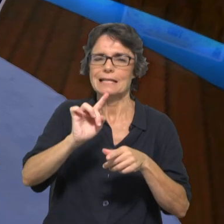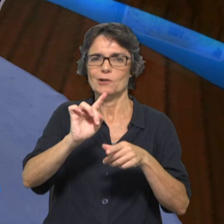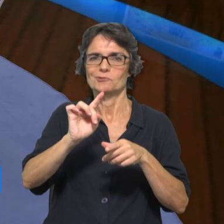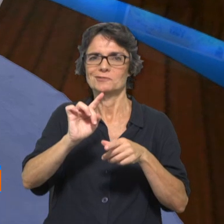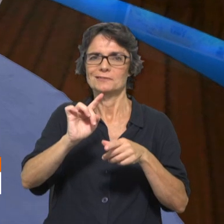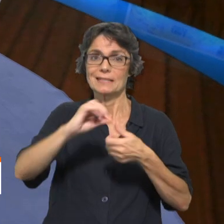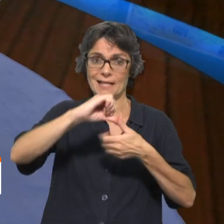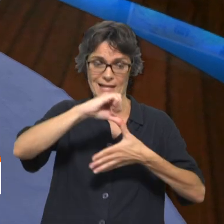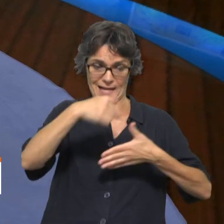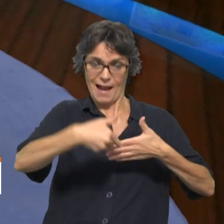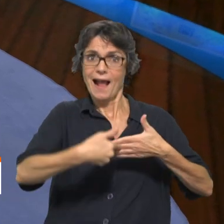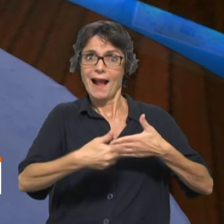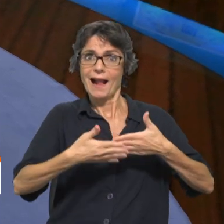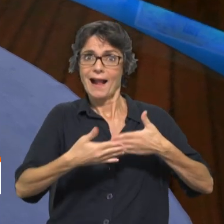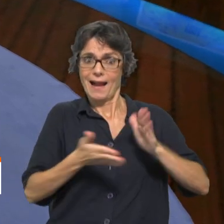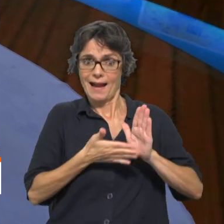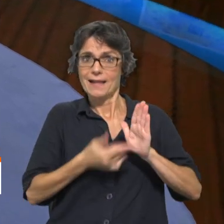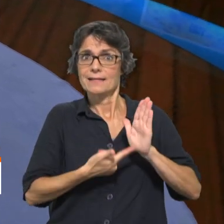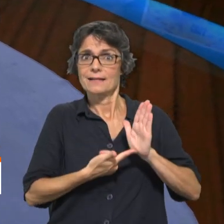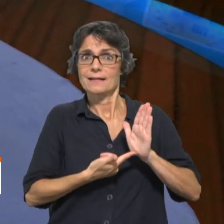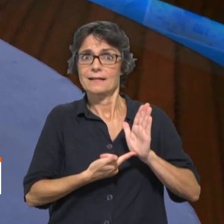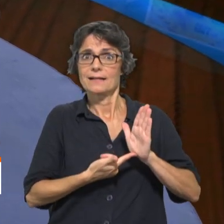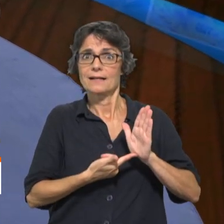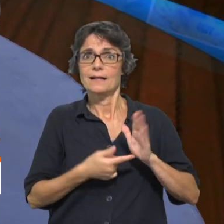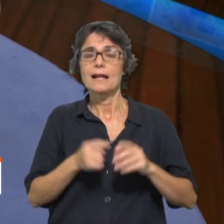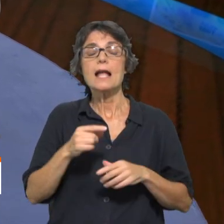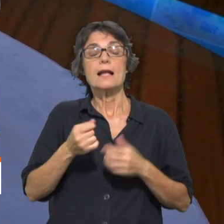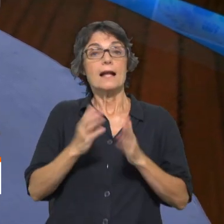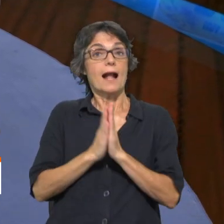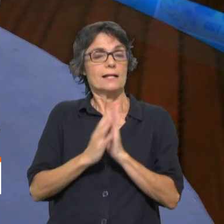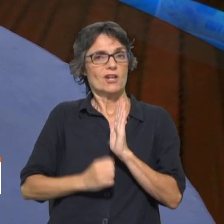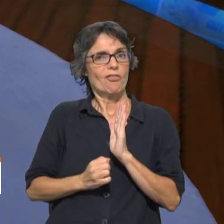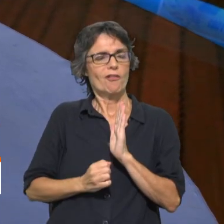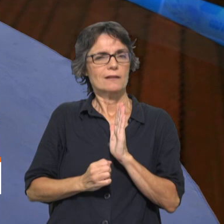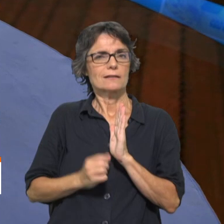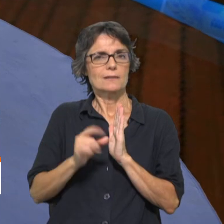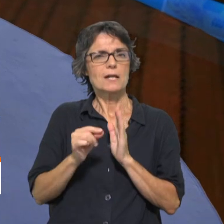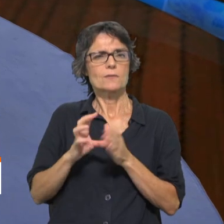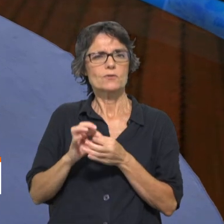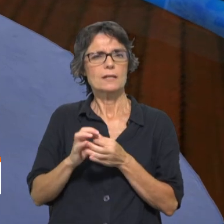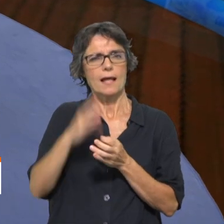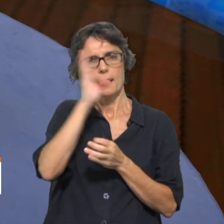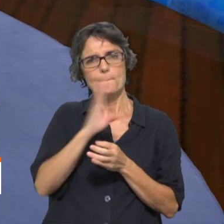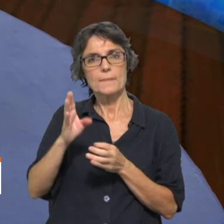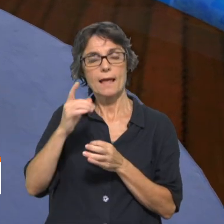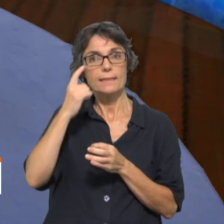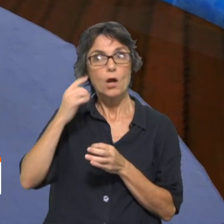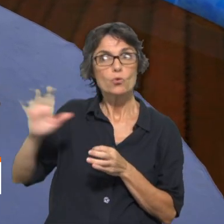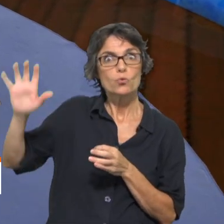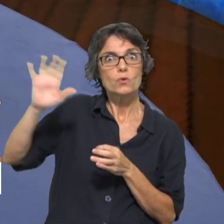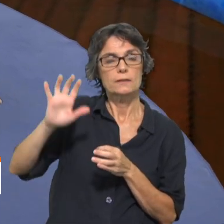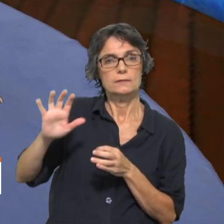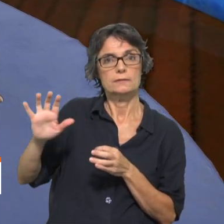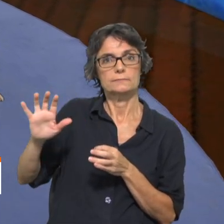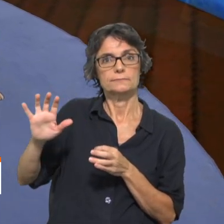partida. Tradicionalmente, a Igreja Católica tem muitas tradições orientais. Como são muito antigas, elas têm um certo estatuto e ninguém,